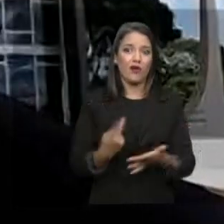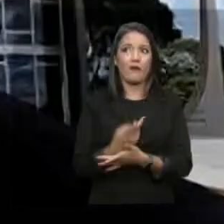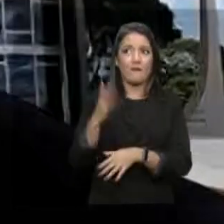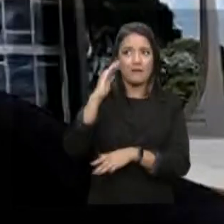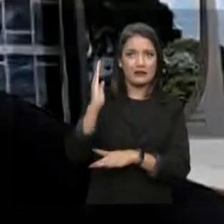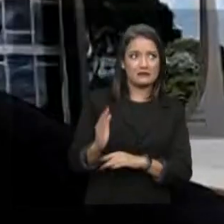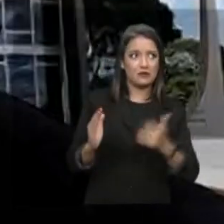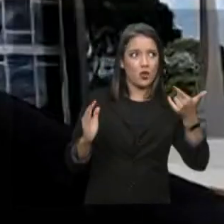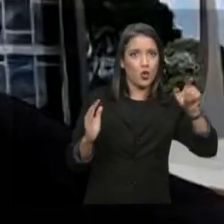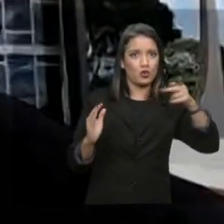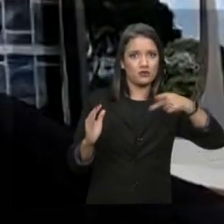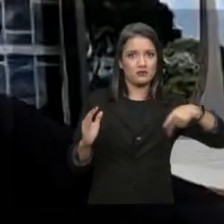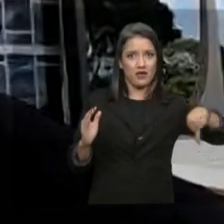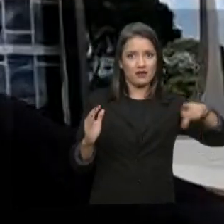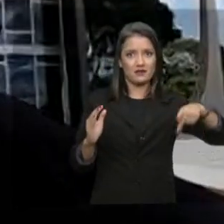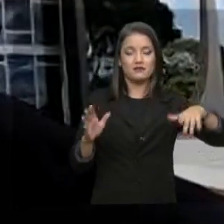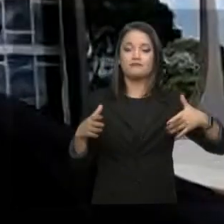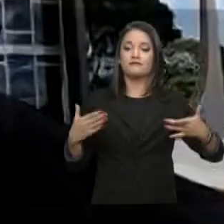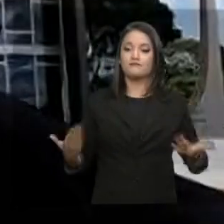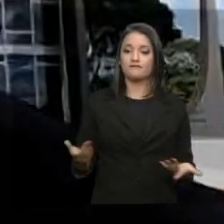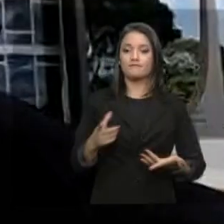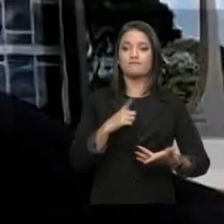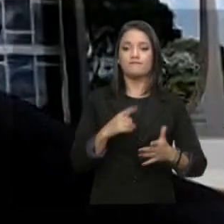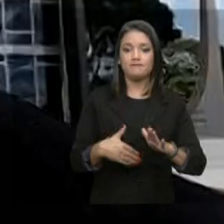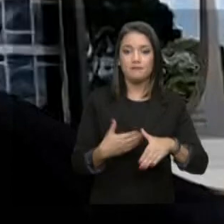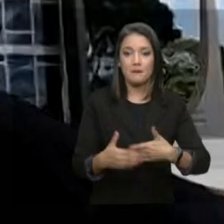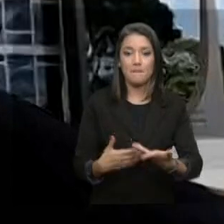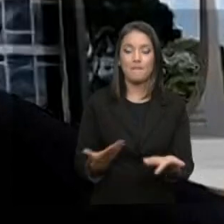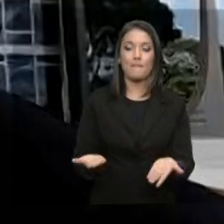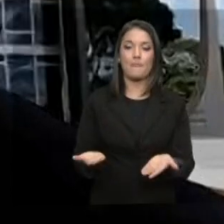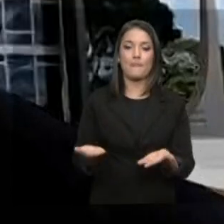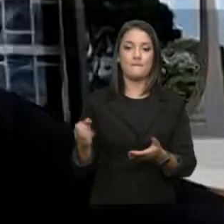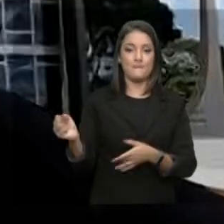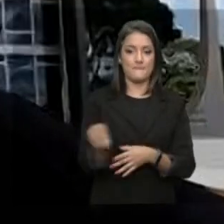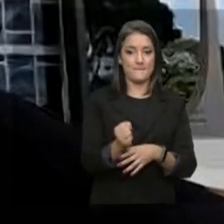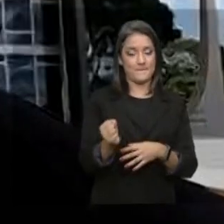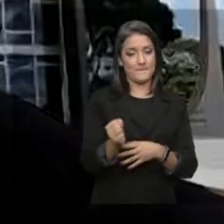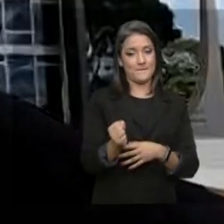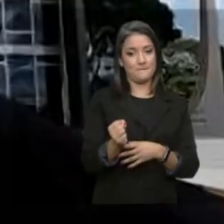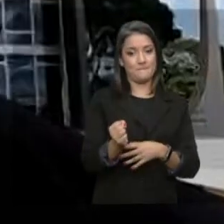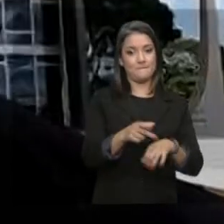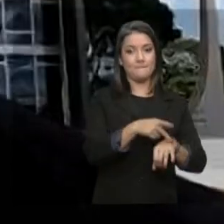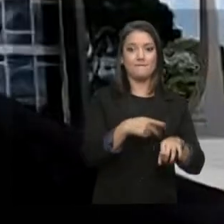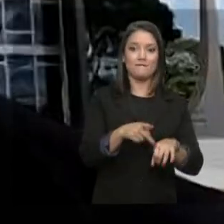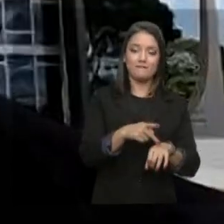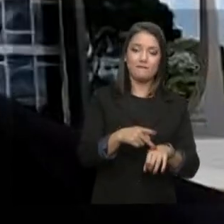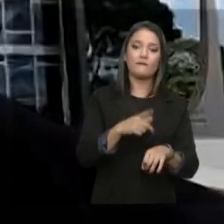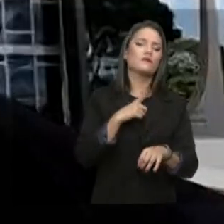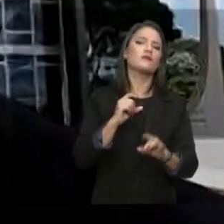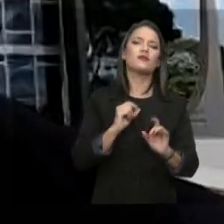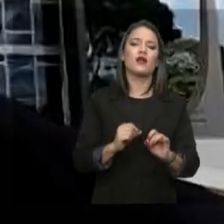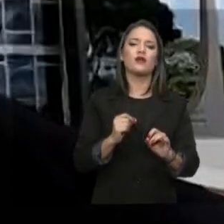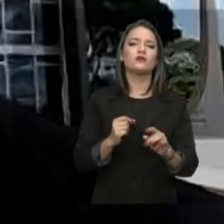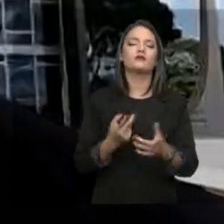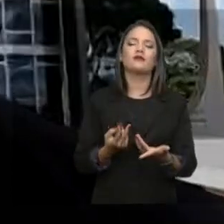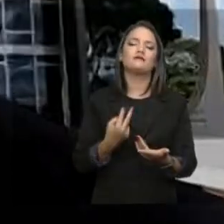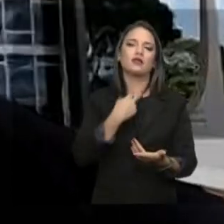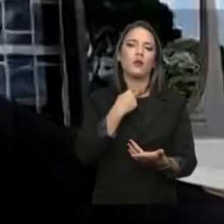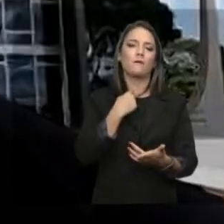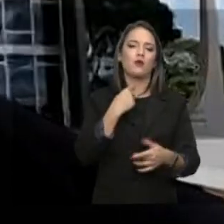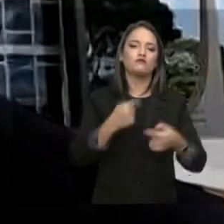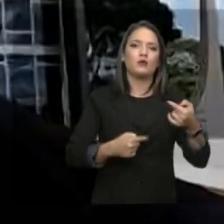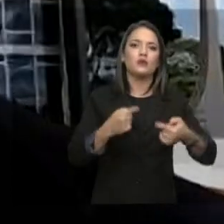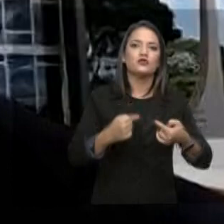própria cognição processual no processo de extradição, que é limitada à rarefeita, impede uma rediscussão do